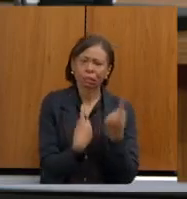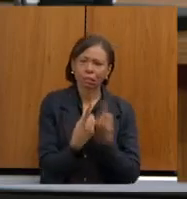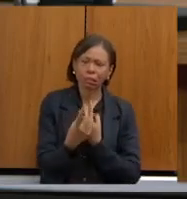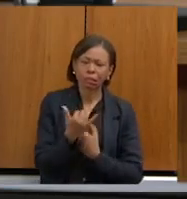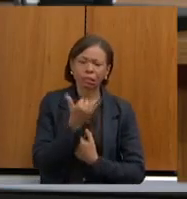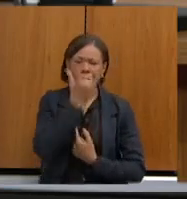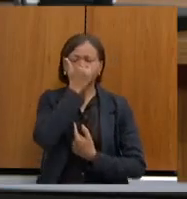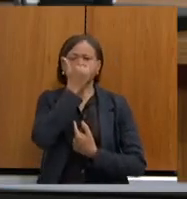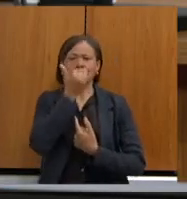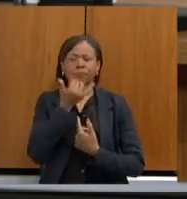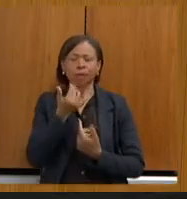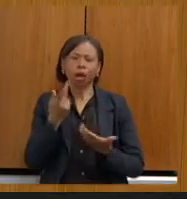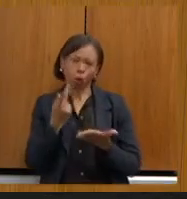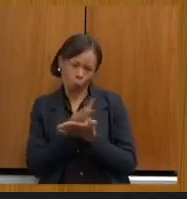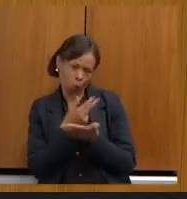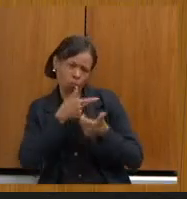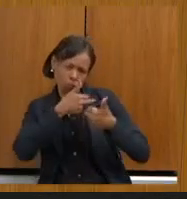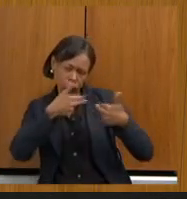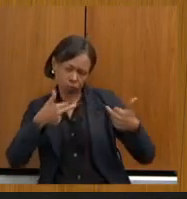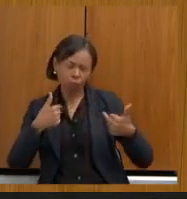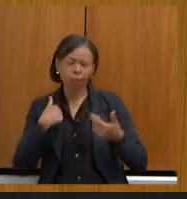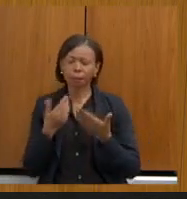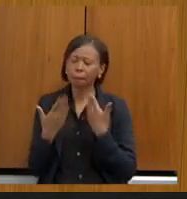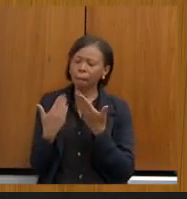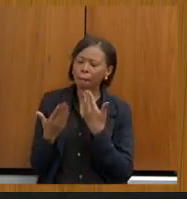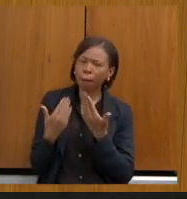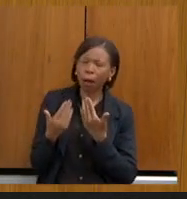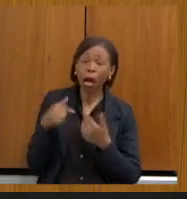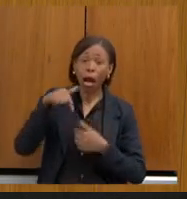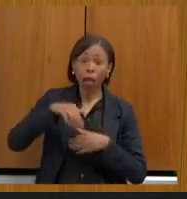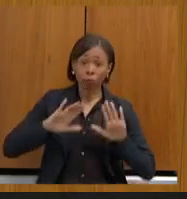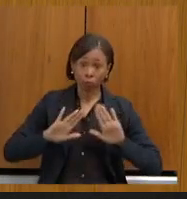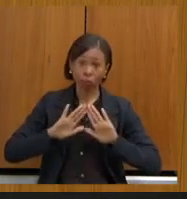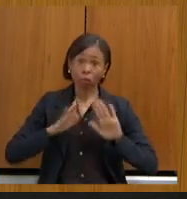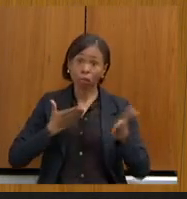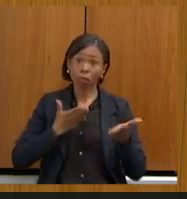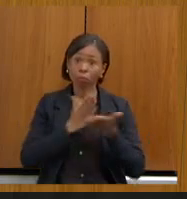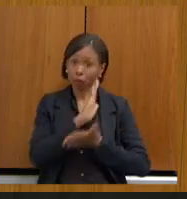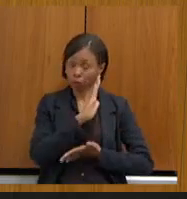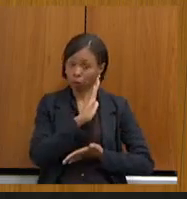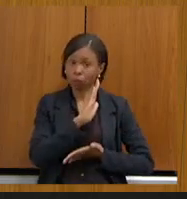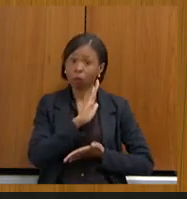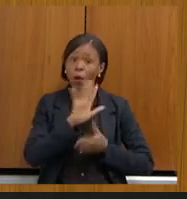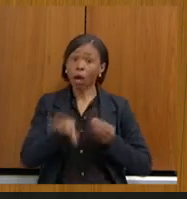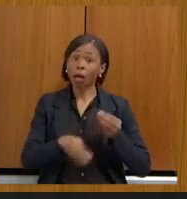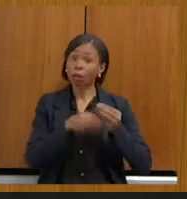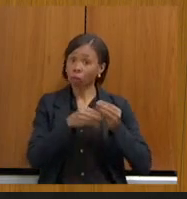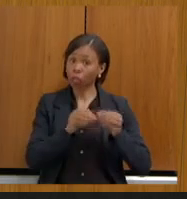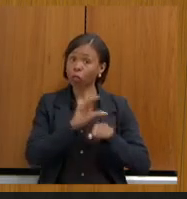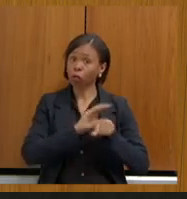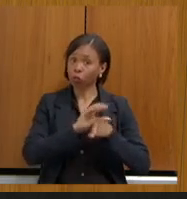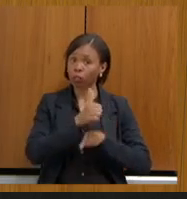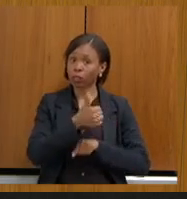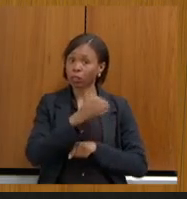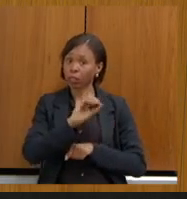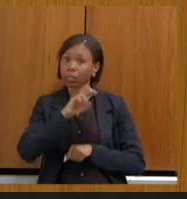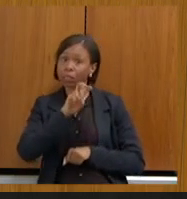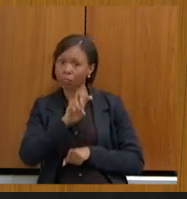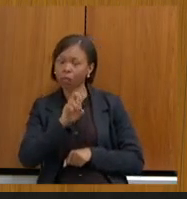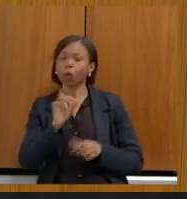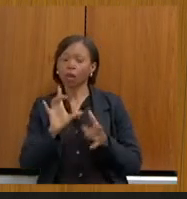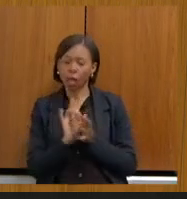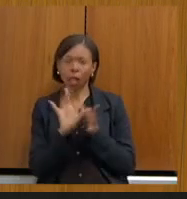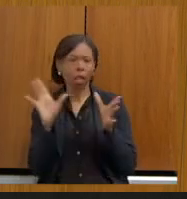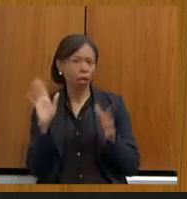casa né os deputados que estão aqui a deputados feliz nós aprovamos uma Emenda condicional 105 que autoriza o estado de Minas Gerais a